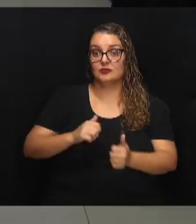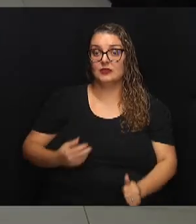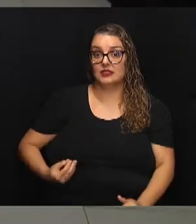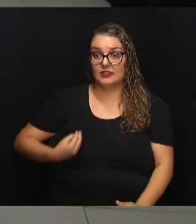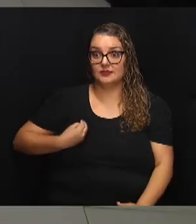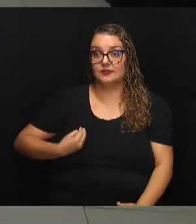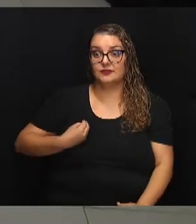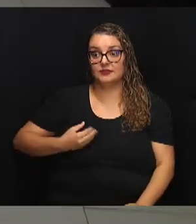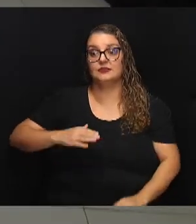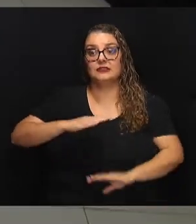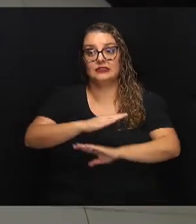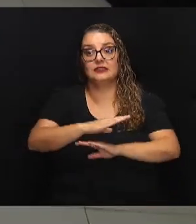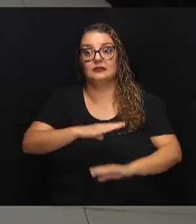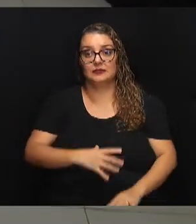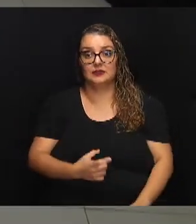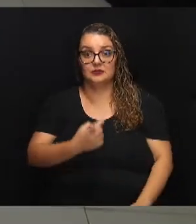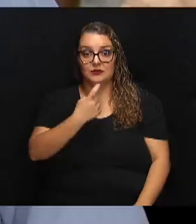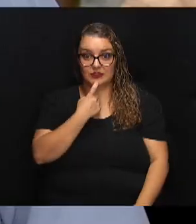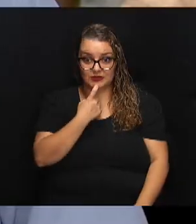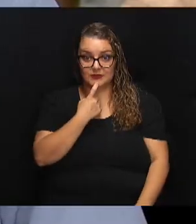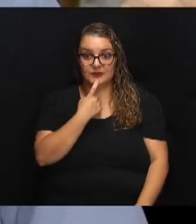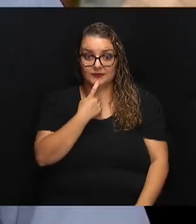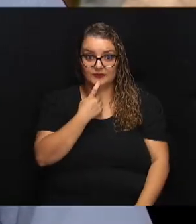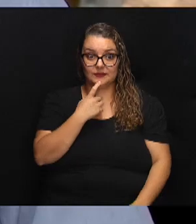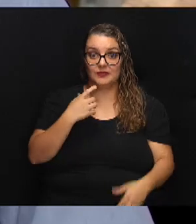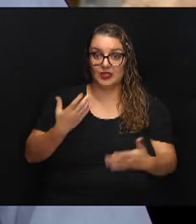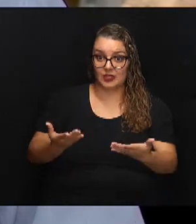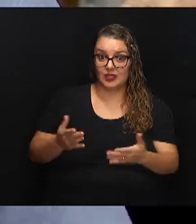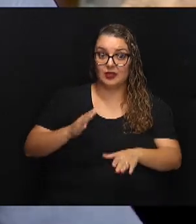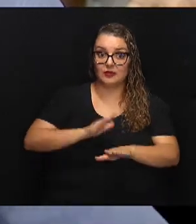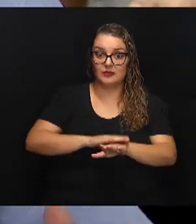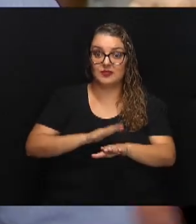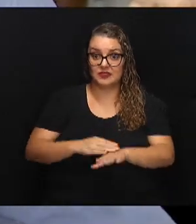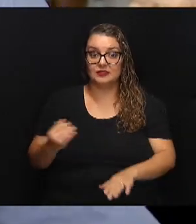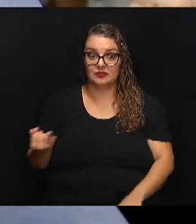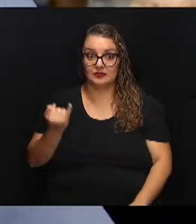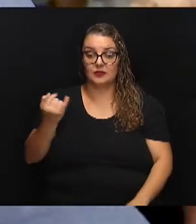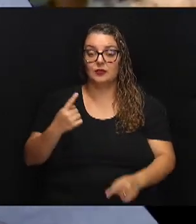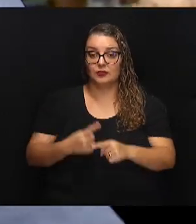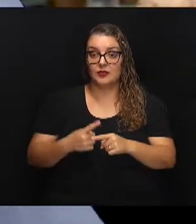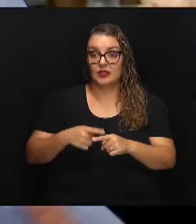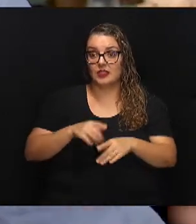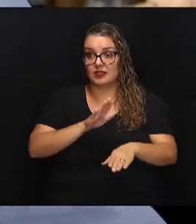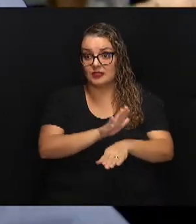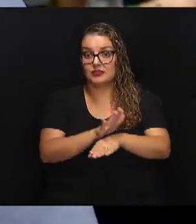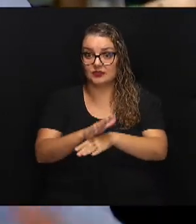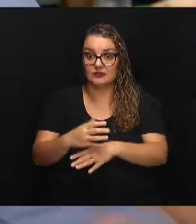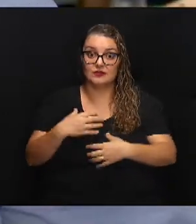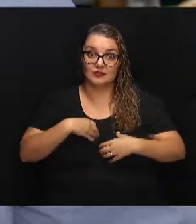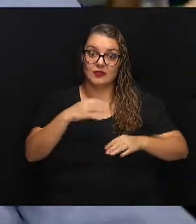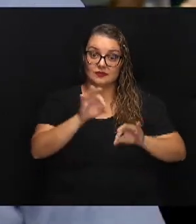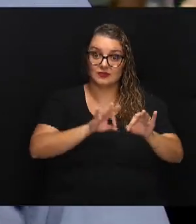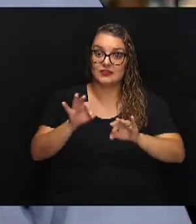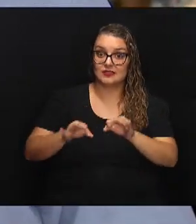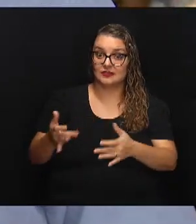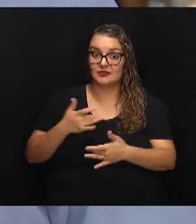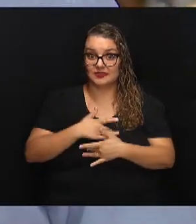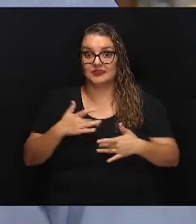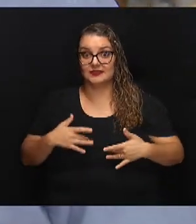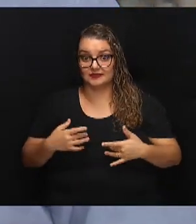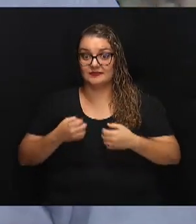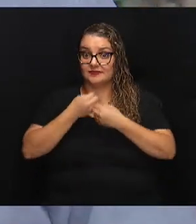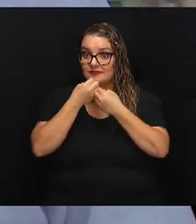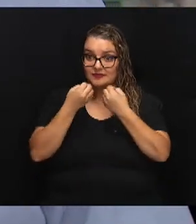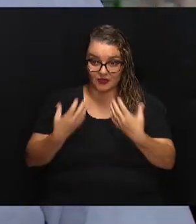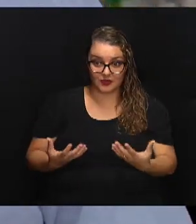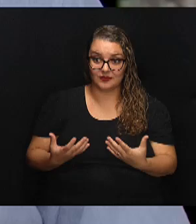Vida da Câmara Municipal de Campinas. É uma medida importante porque ajuda nesse clima organizacional saudável